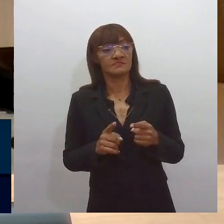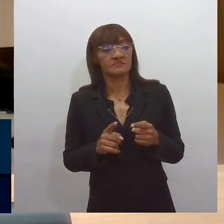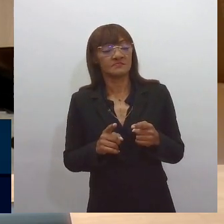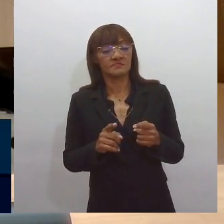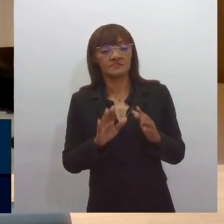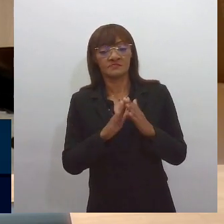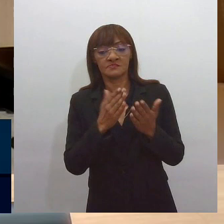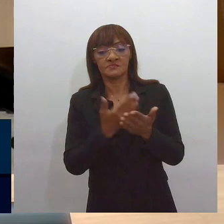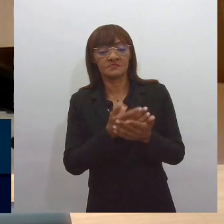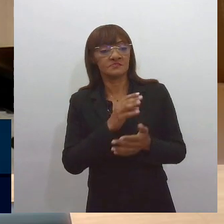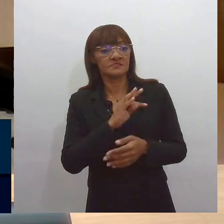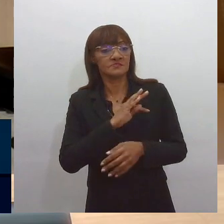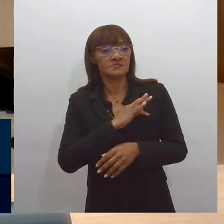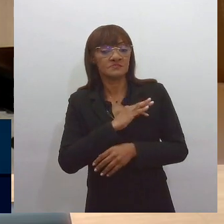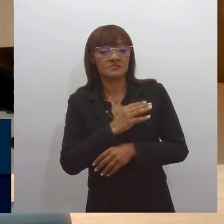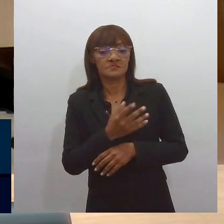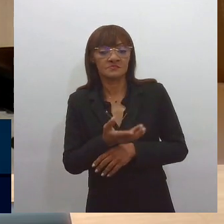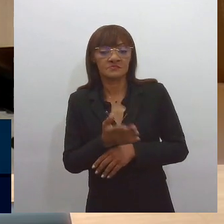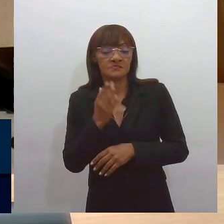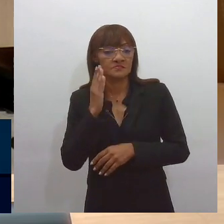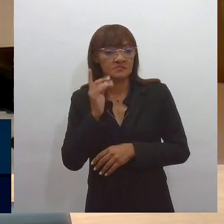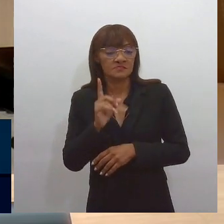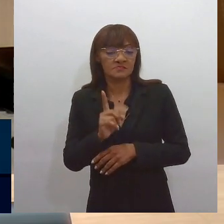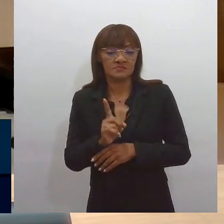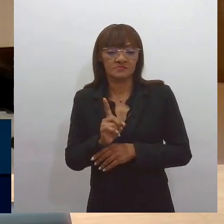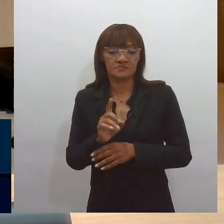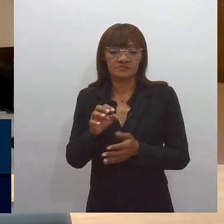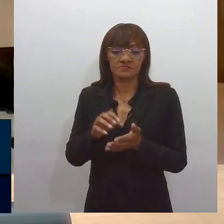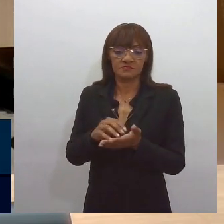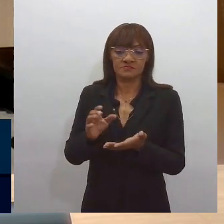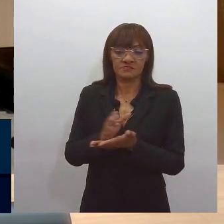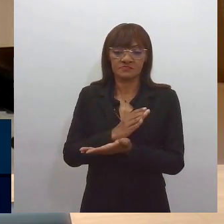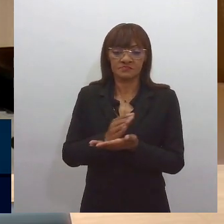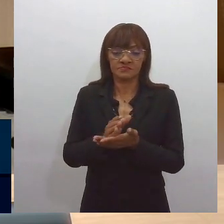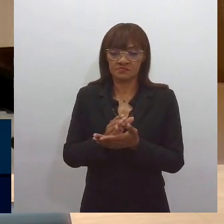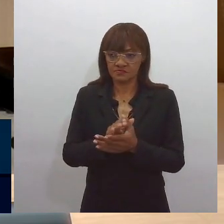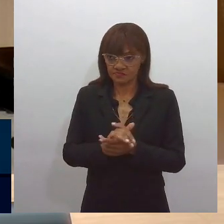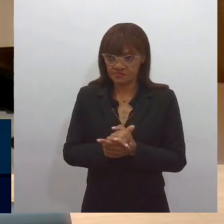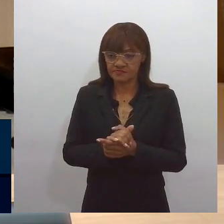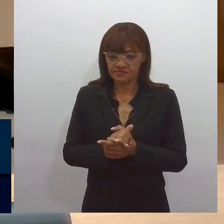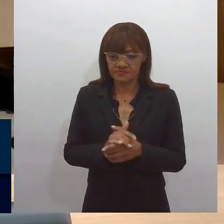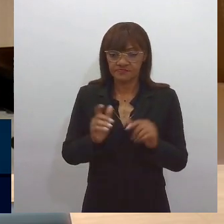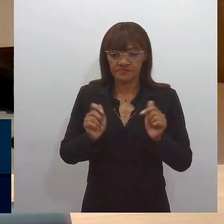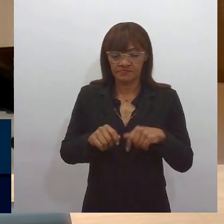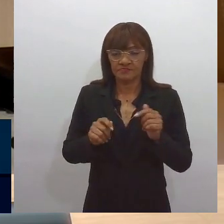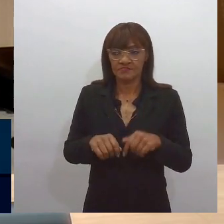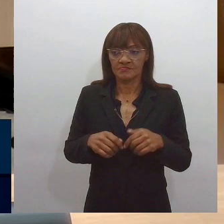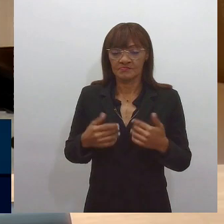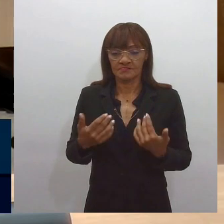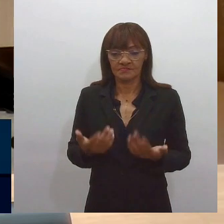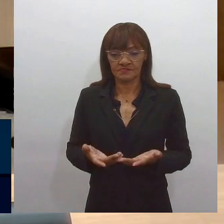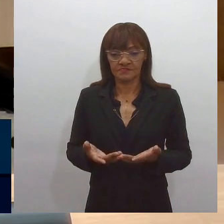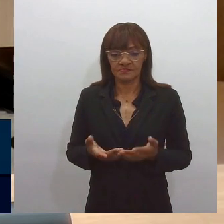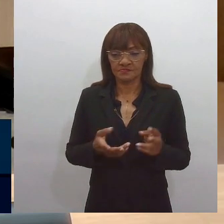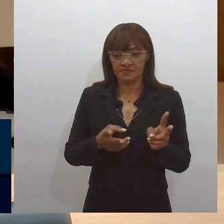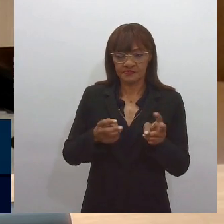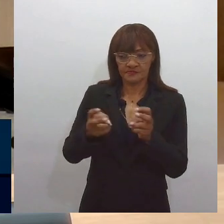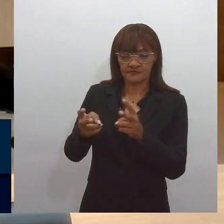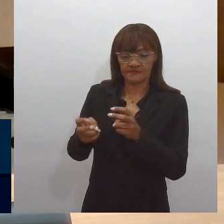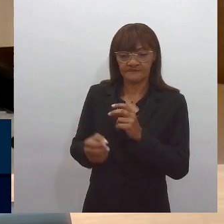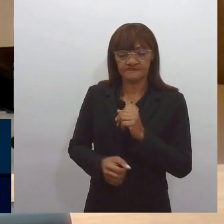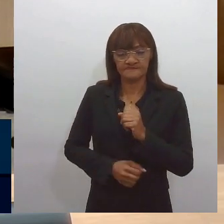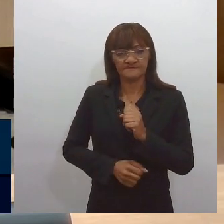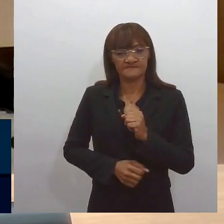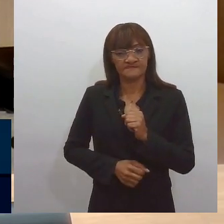mas eu vejo alguns insucessos nós que temos já uma experiência a gente passa em ver por problema de laboratório problema